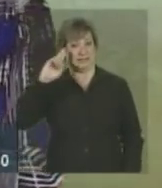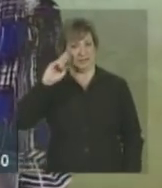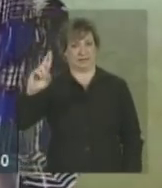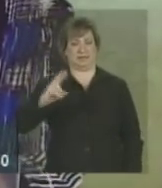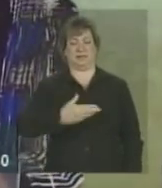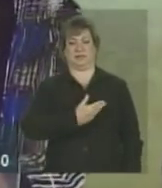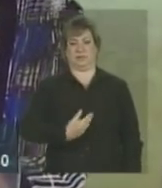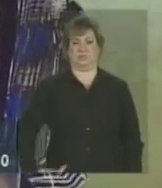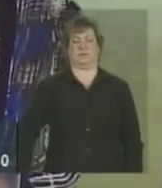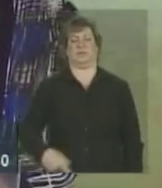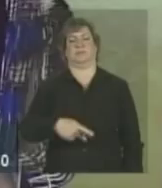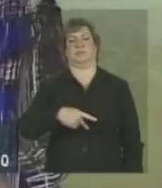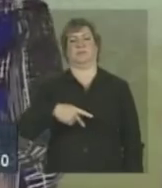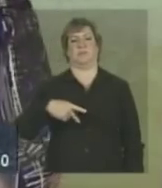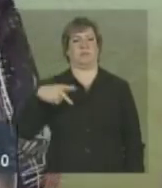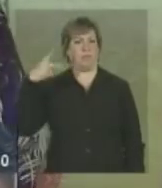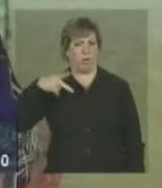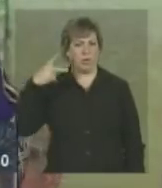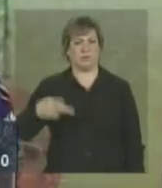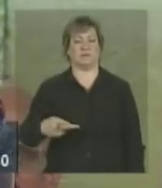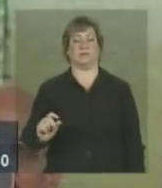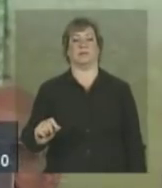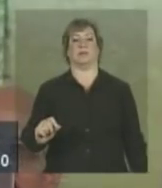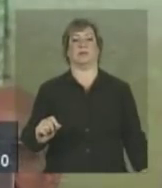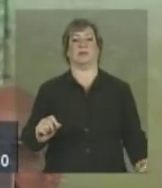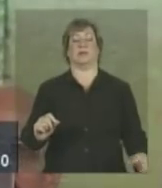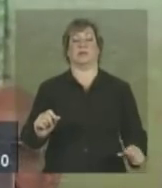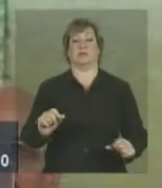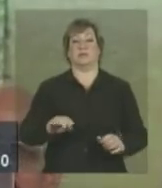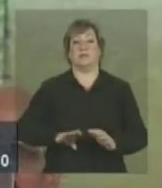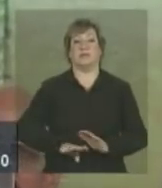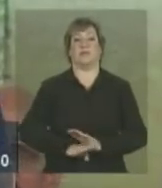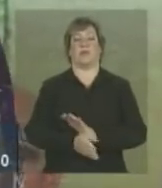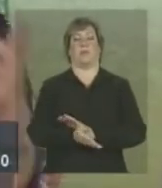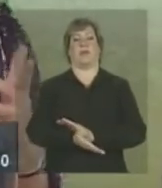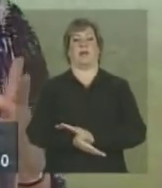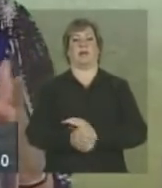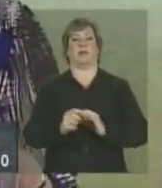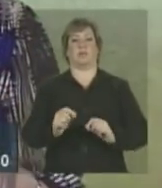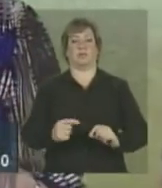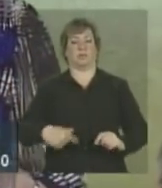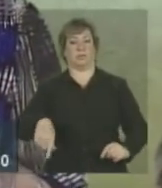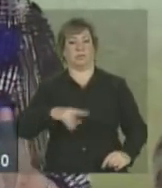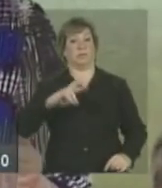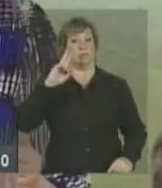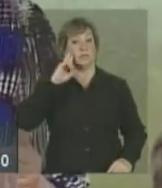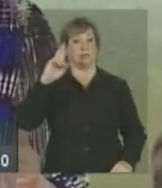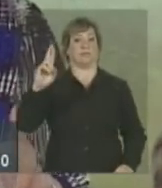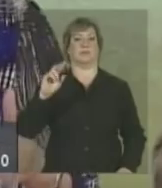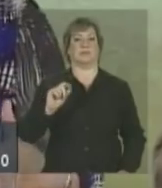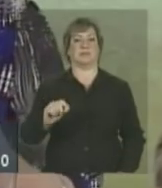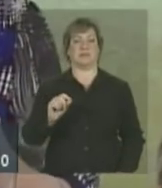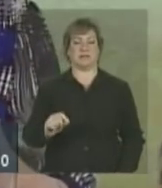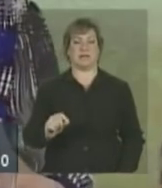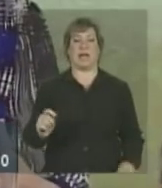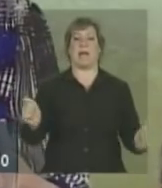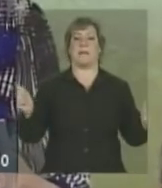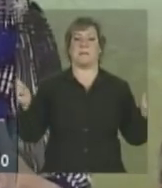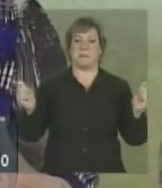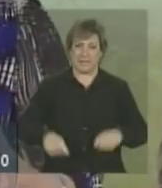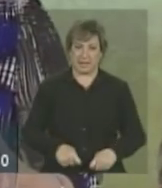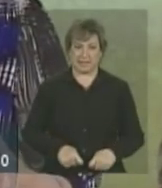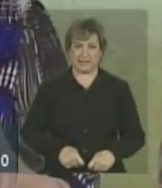formaram e se transformaram naquelas lideranças que foram